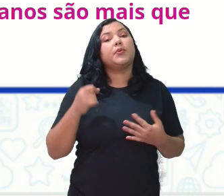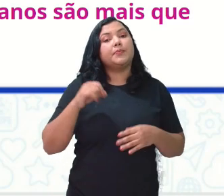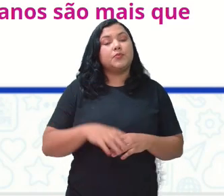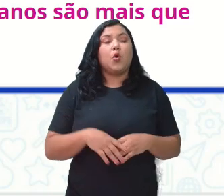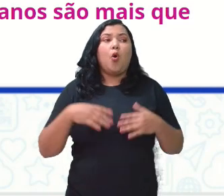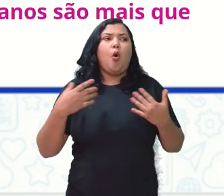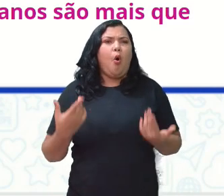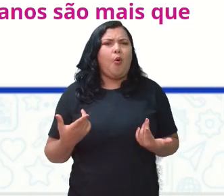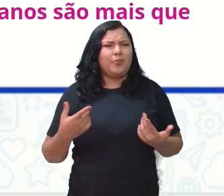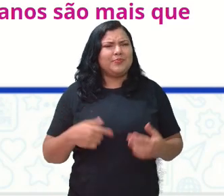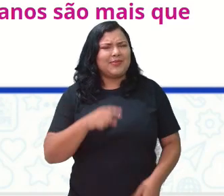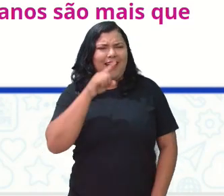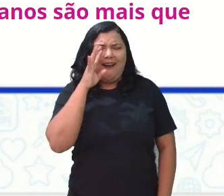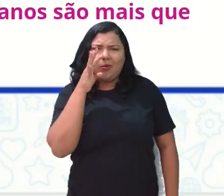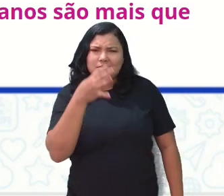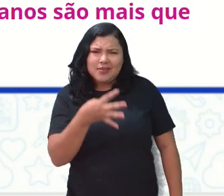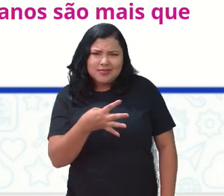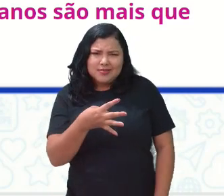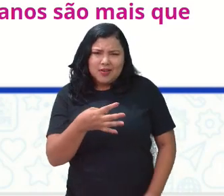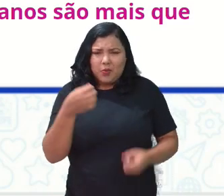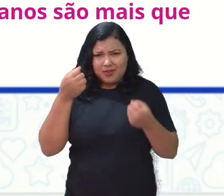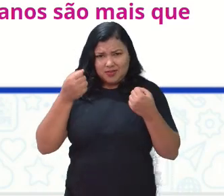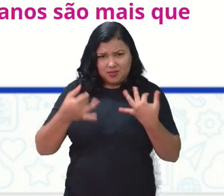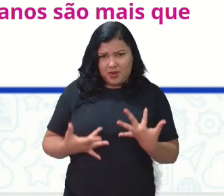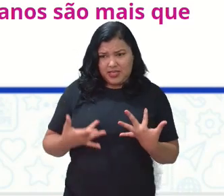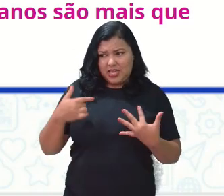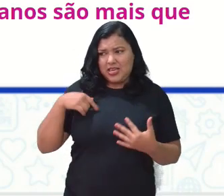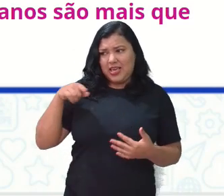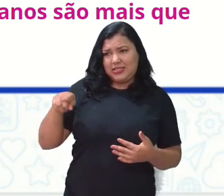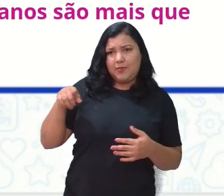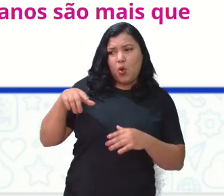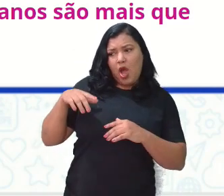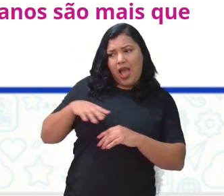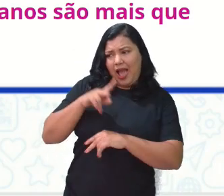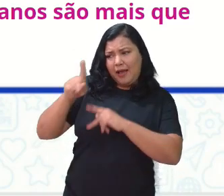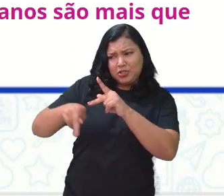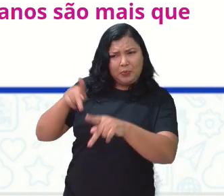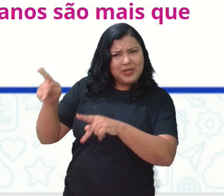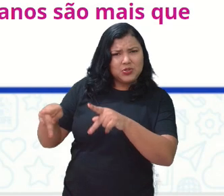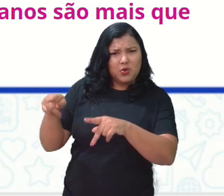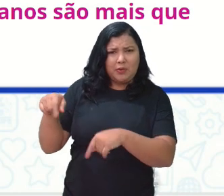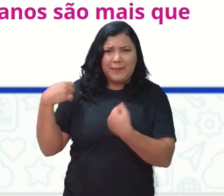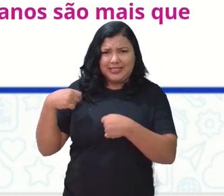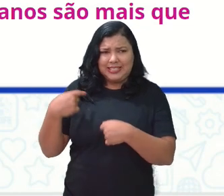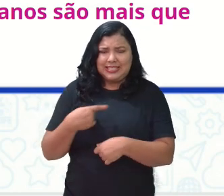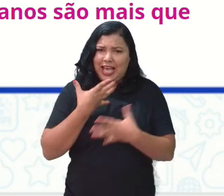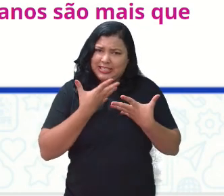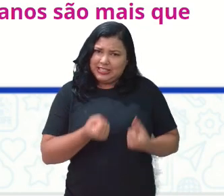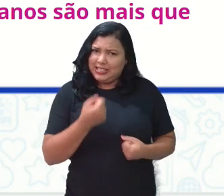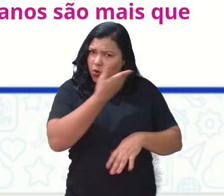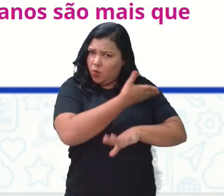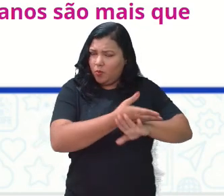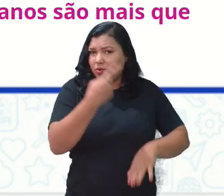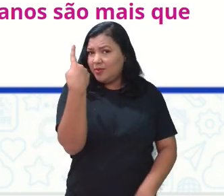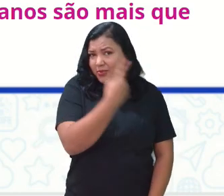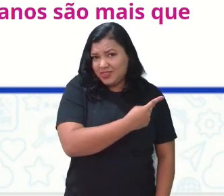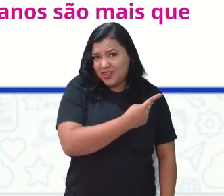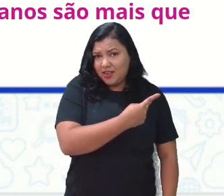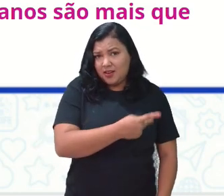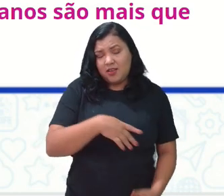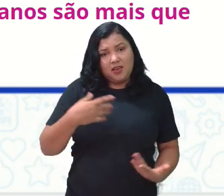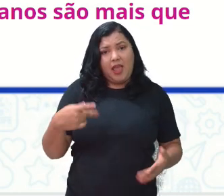os argumentos da acusação se referem à aprovação externa dos hábitos de foro privado